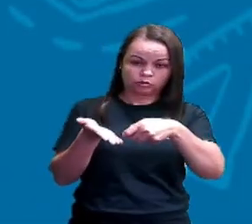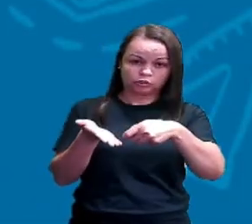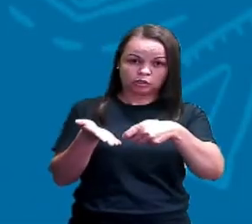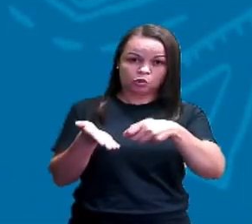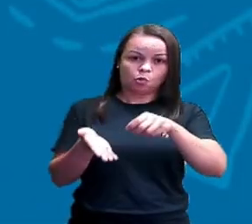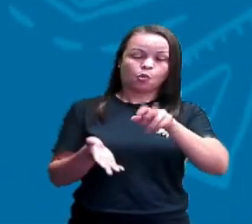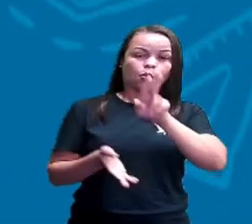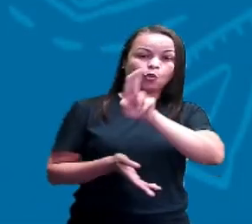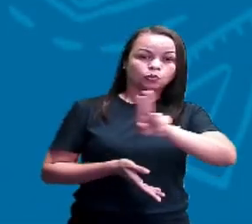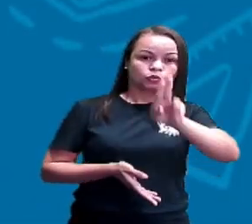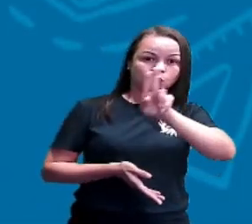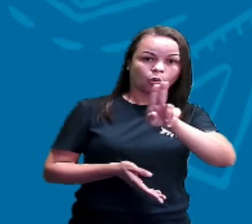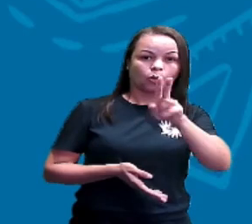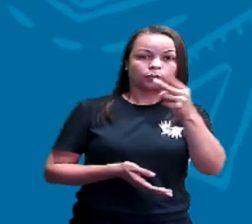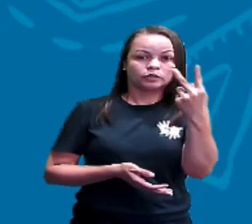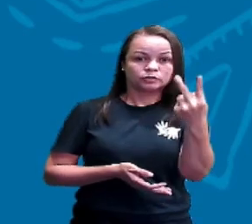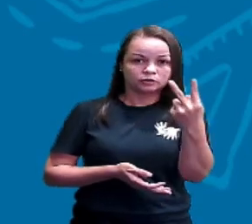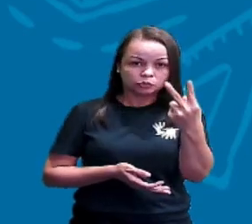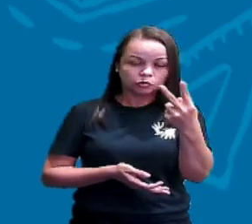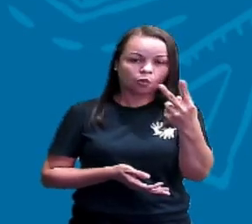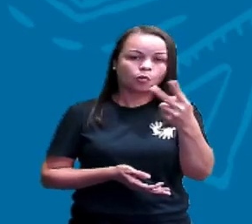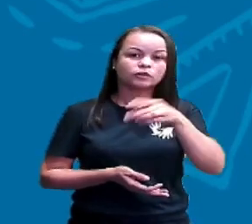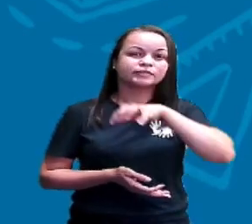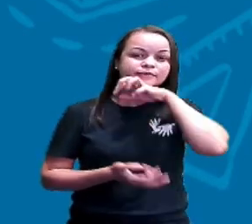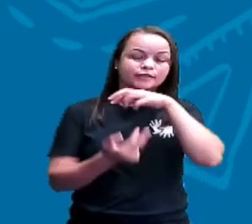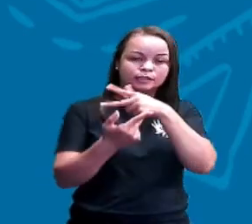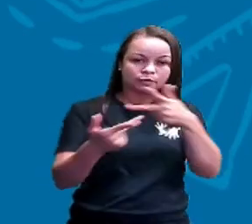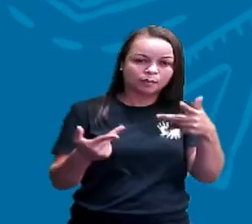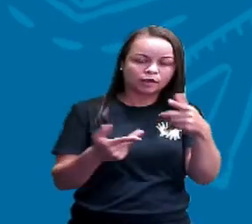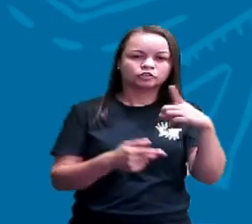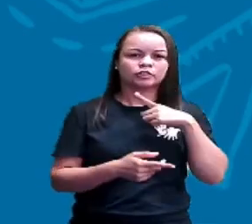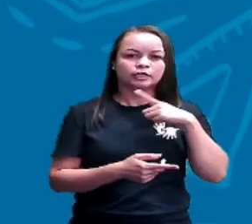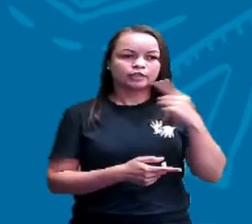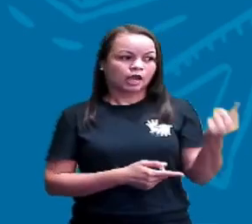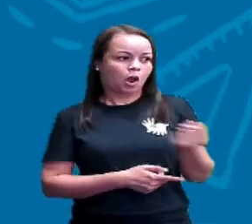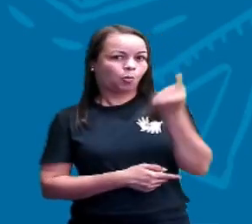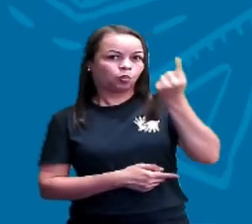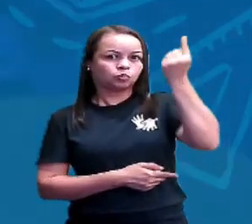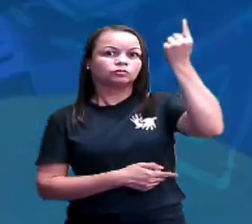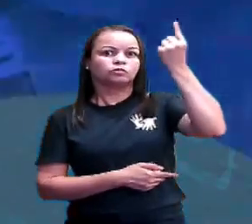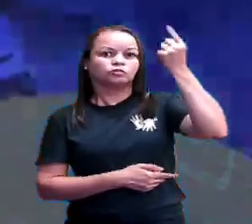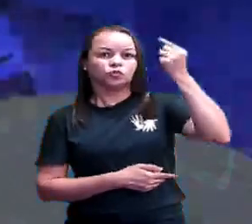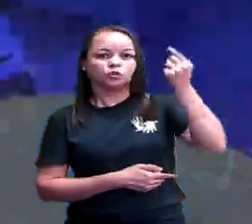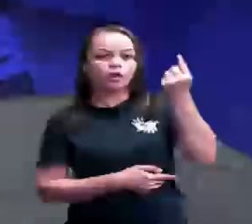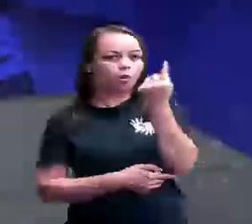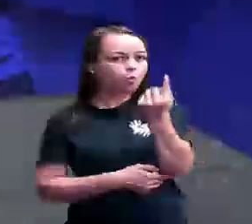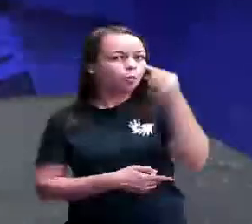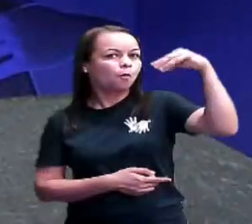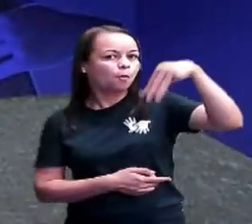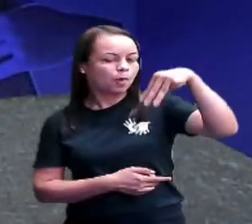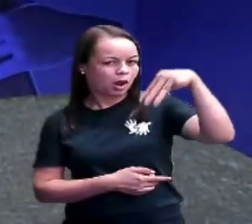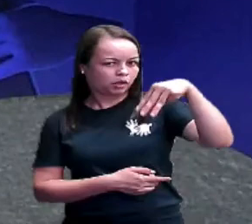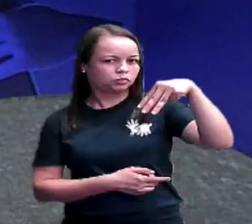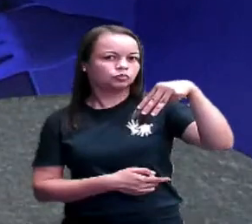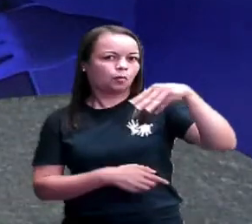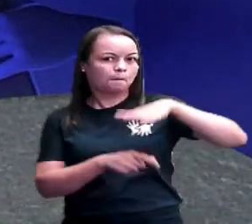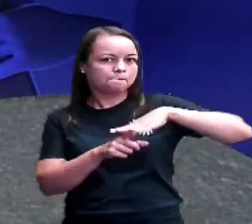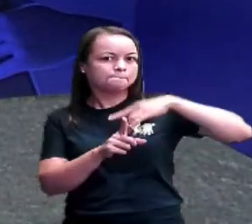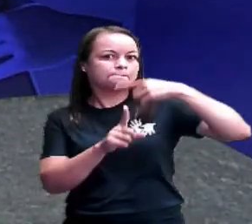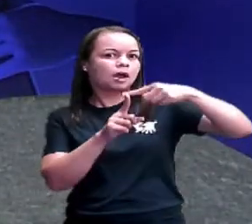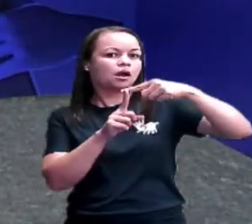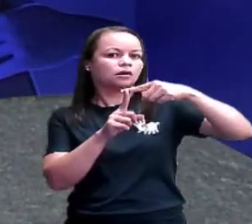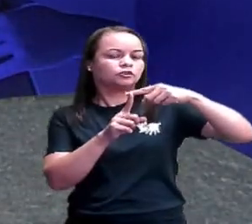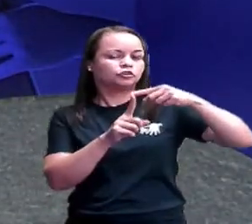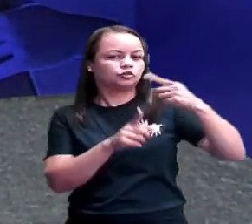animais que tenham mais de 1 metro de altura. Então, ó, a gente já sabe aí